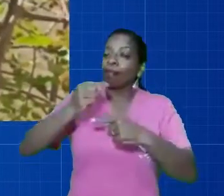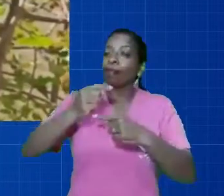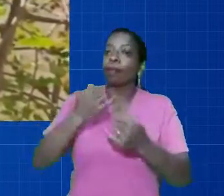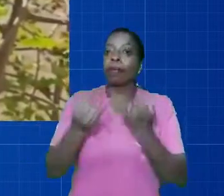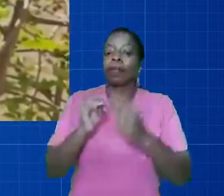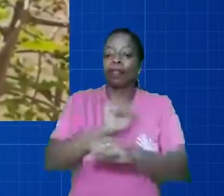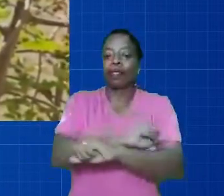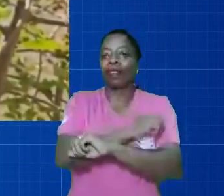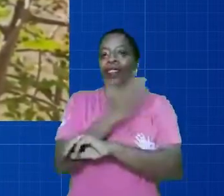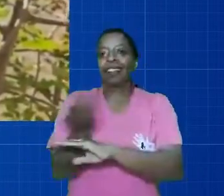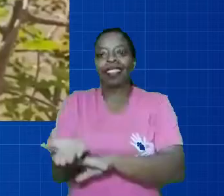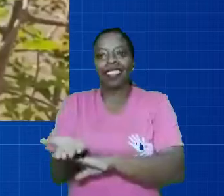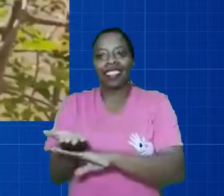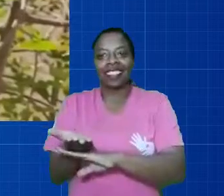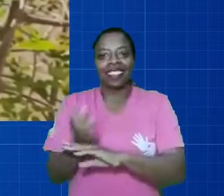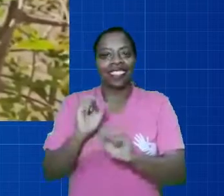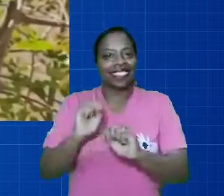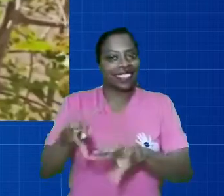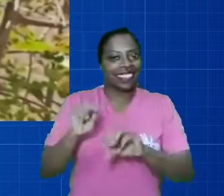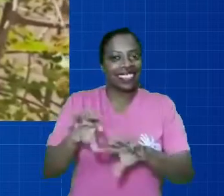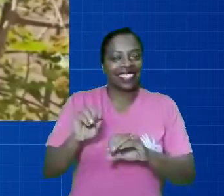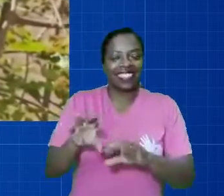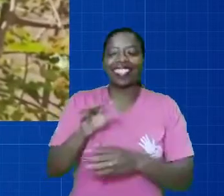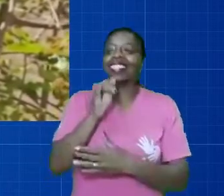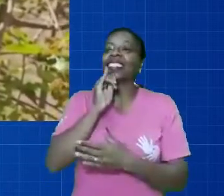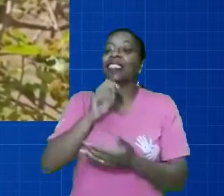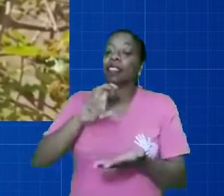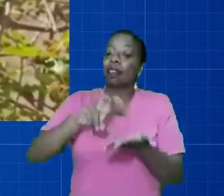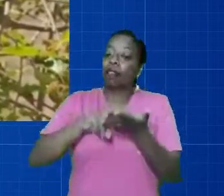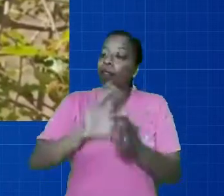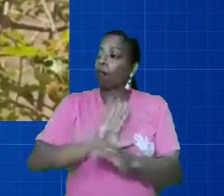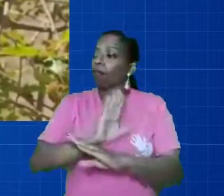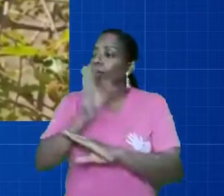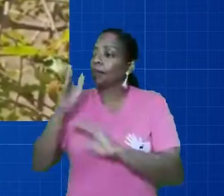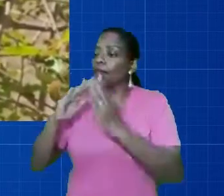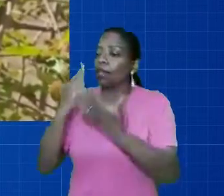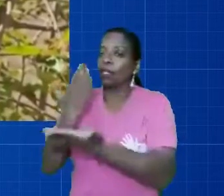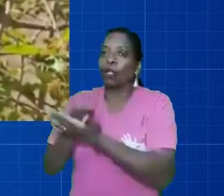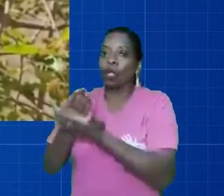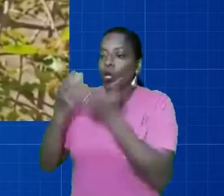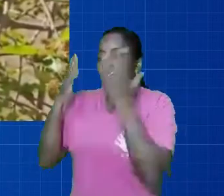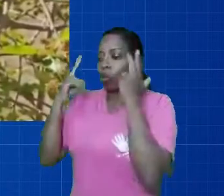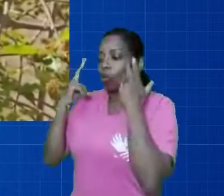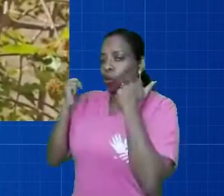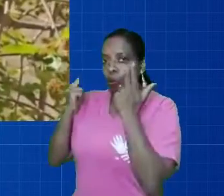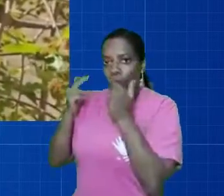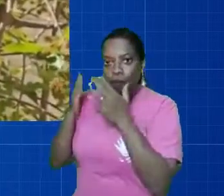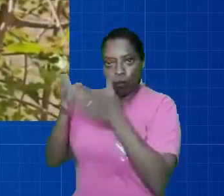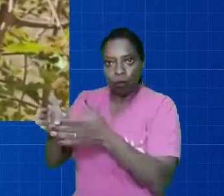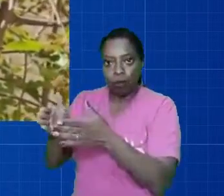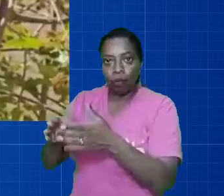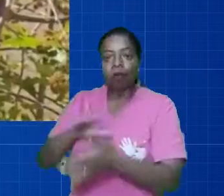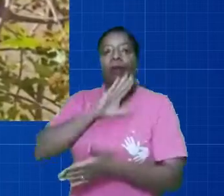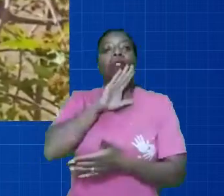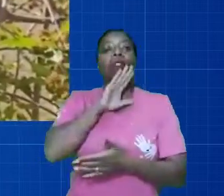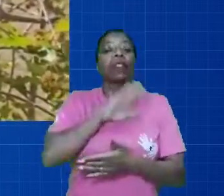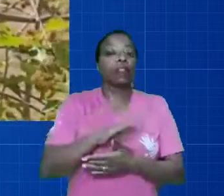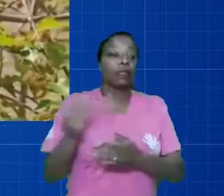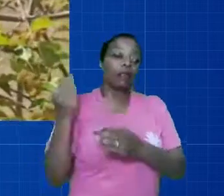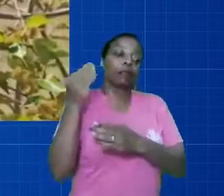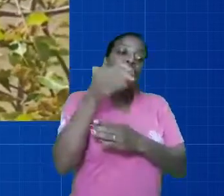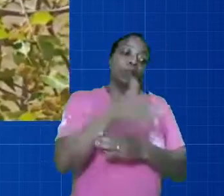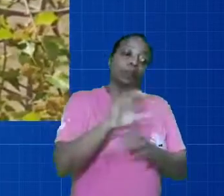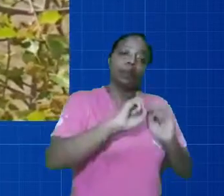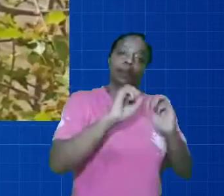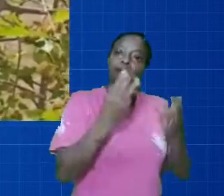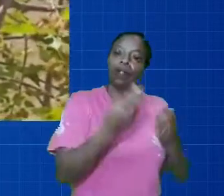escola de período integral. Uhum. Então, eles, de manhã, as turmas iam para a escola regular, o ensino regular, à tarde eles iam para o